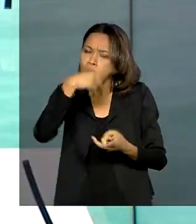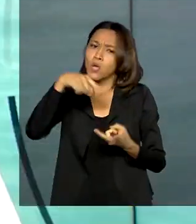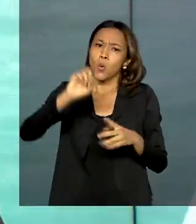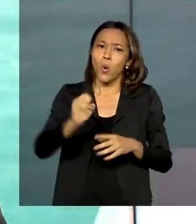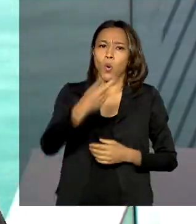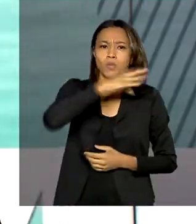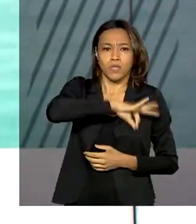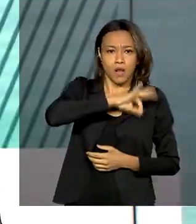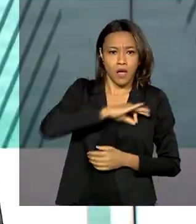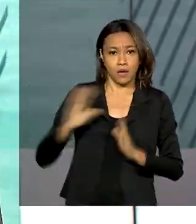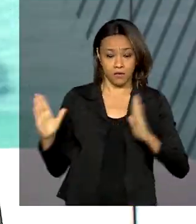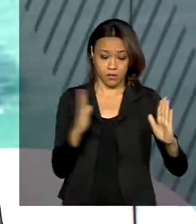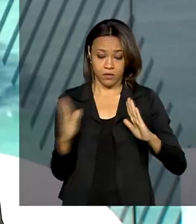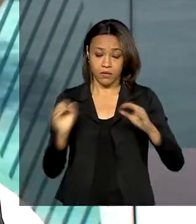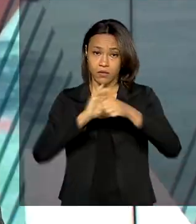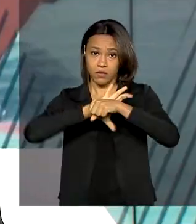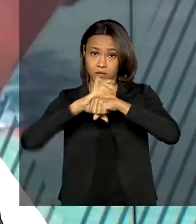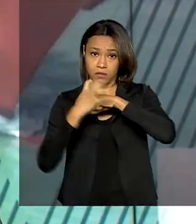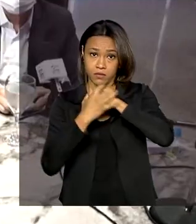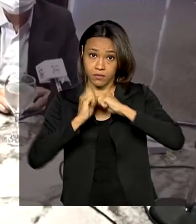funcionários durante a pandemia.